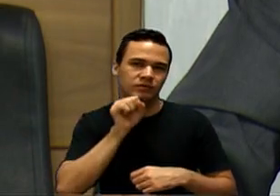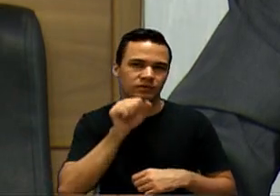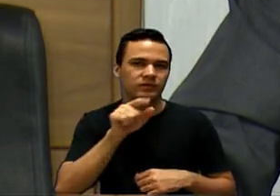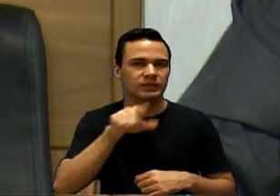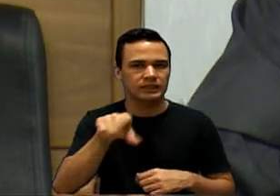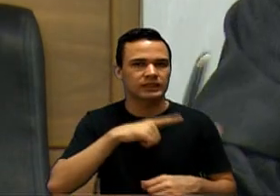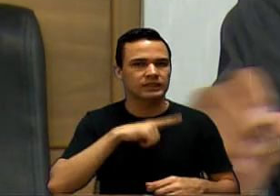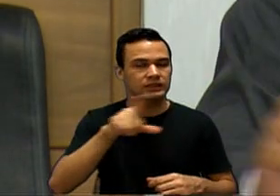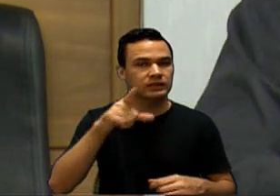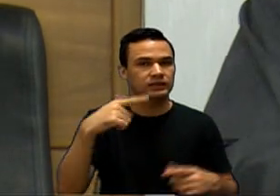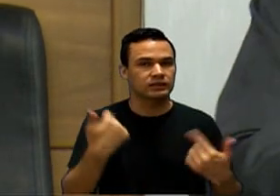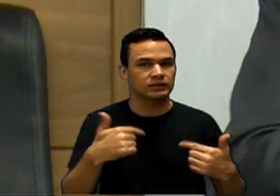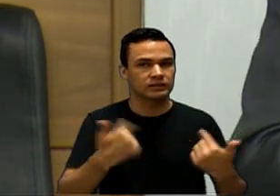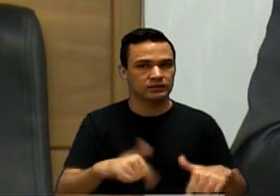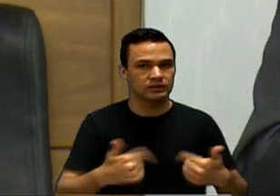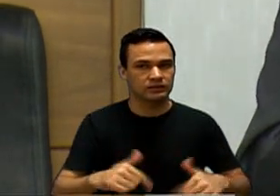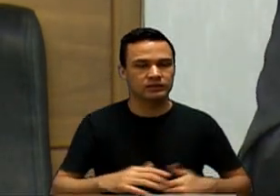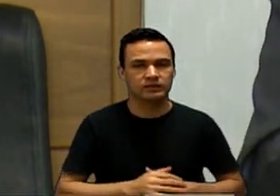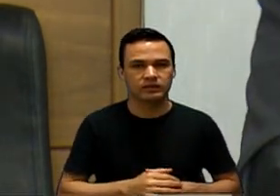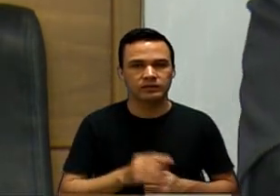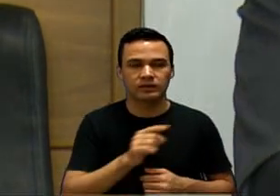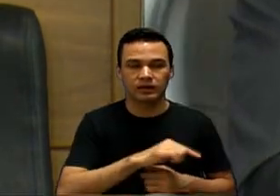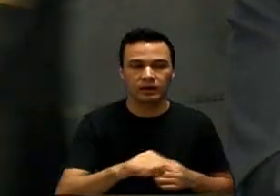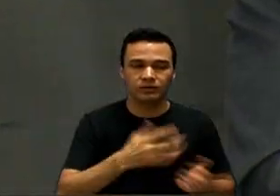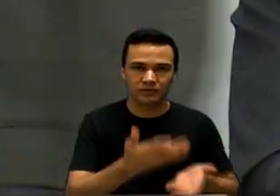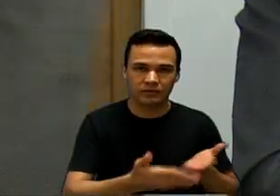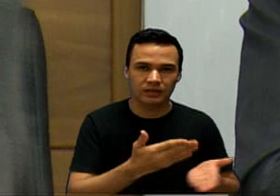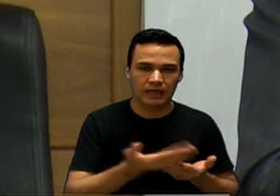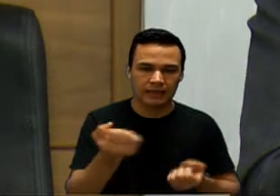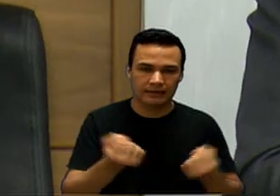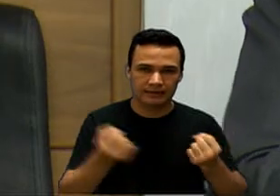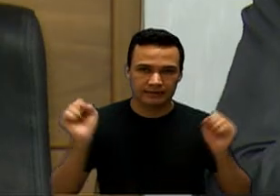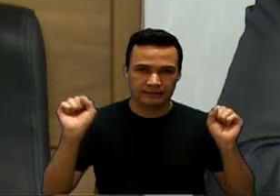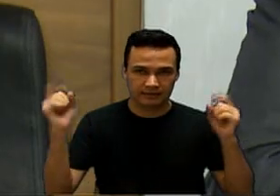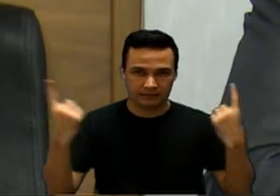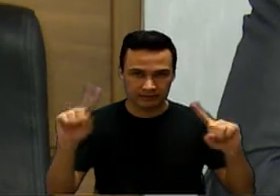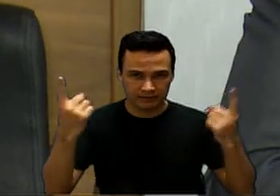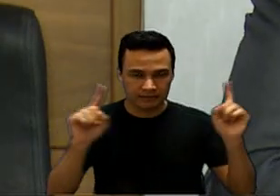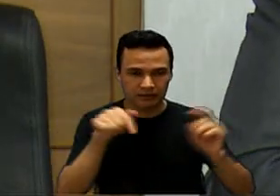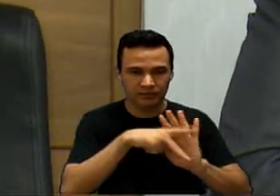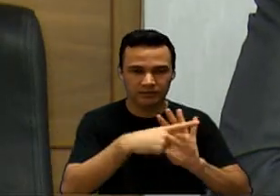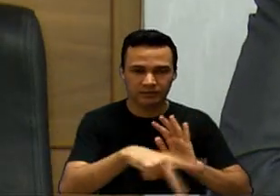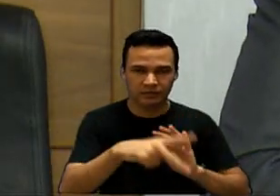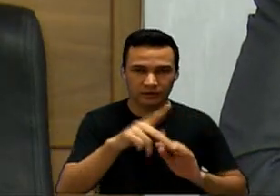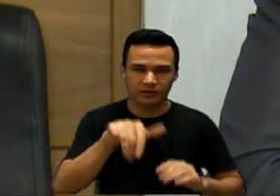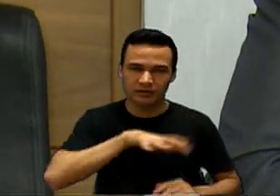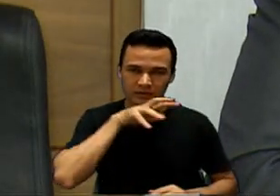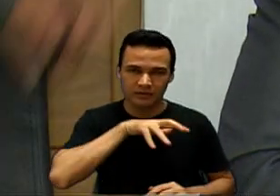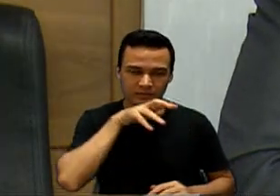Filho, que institui o serviço móvel animal, SAMU Animal. Projeto de lei número